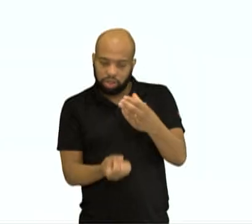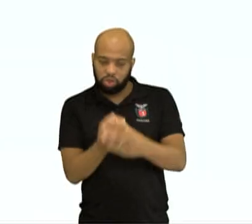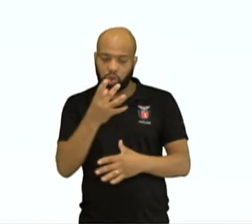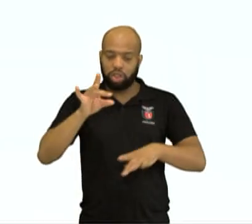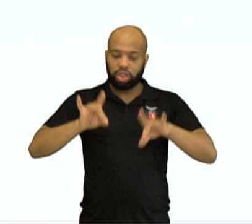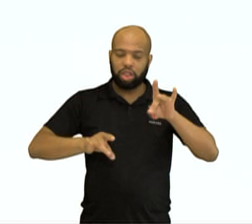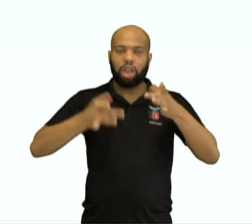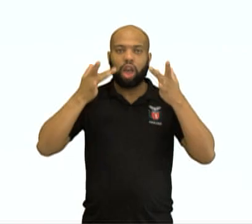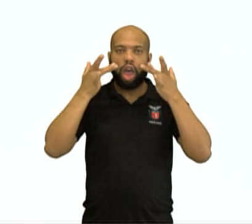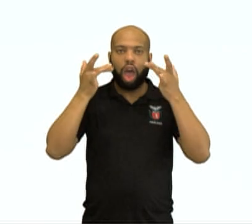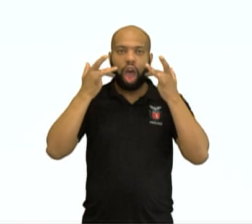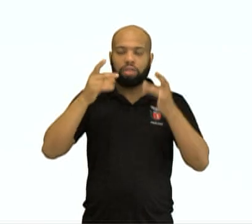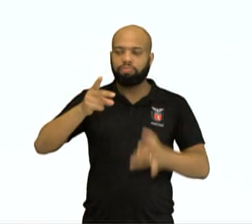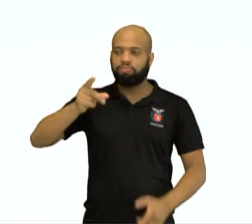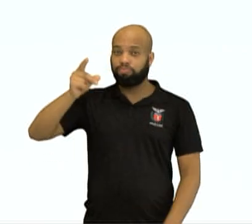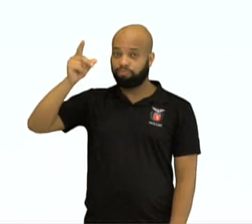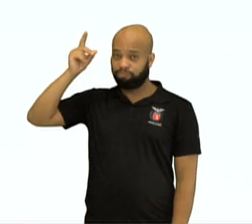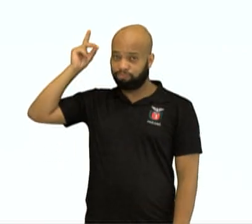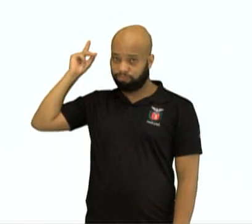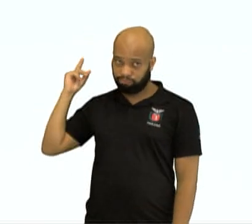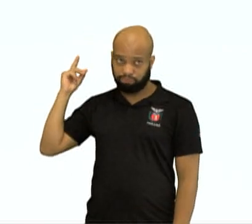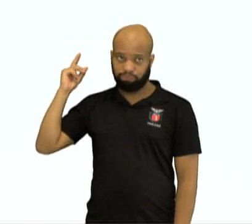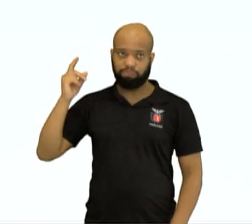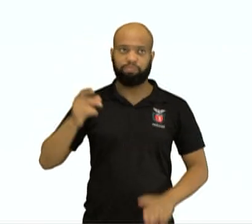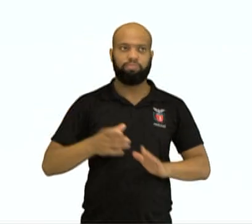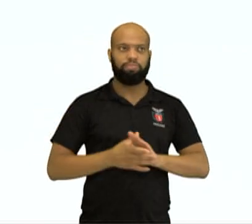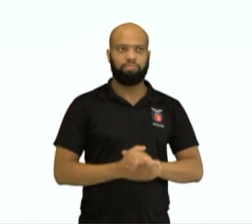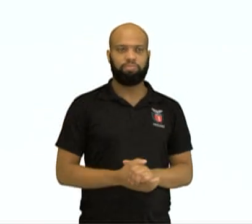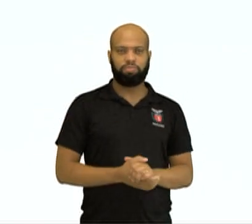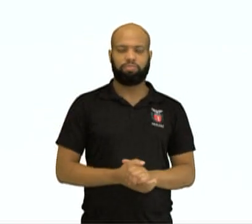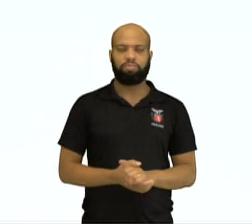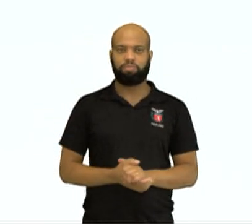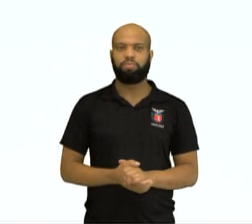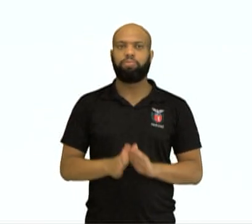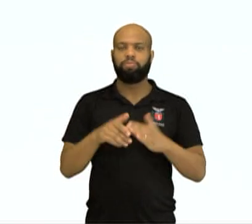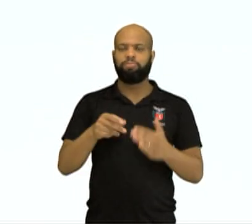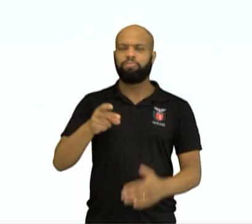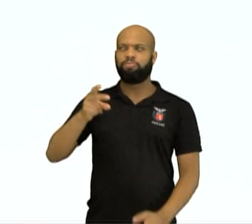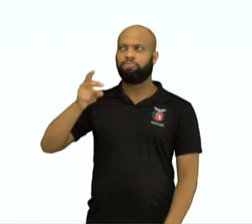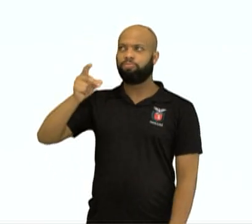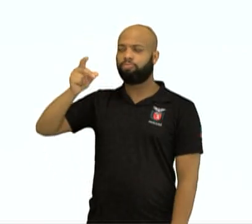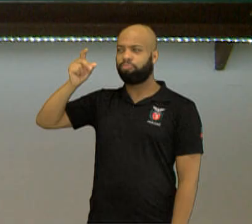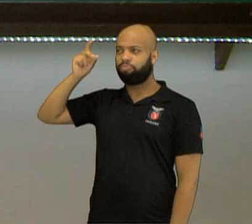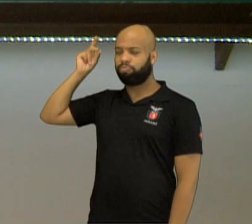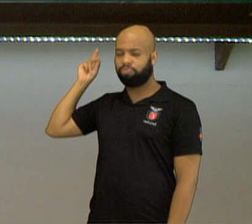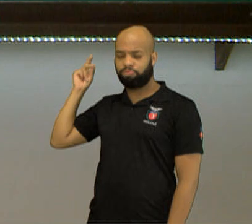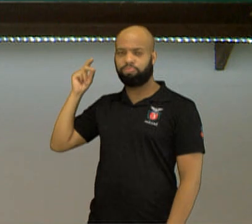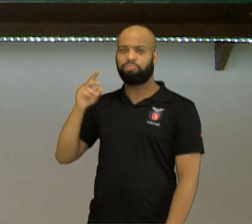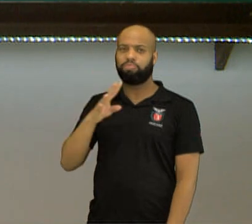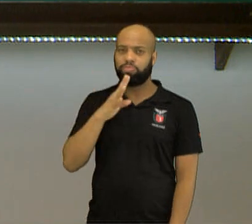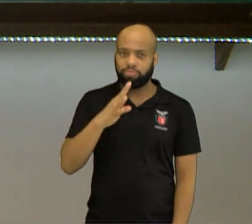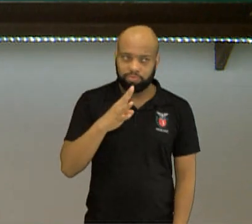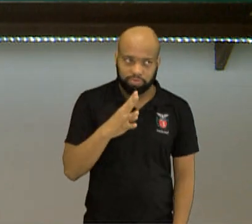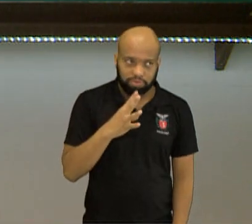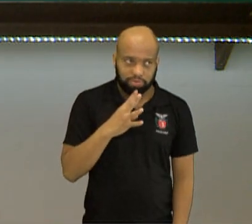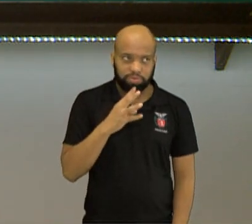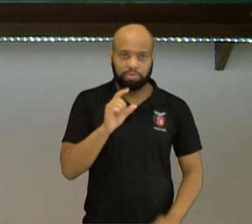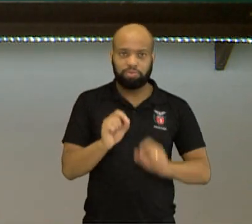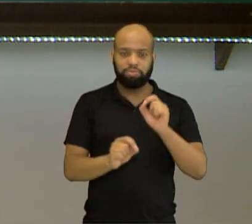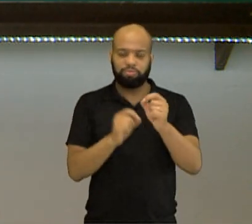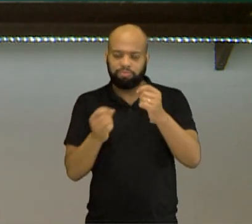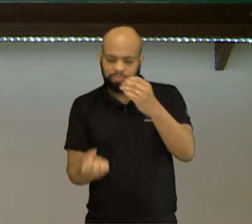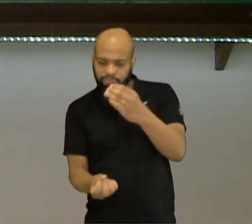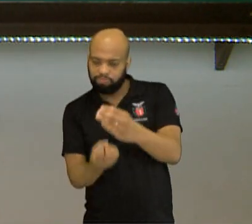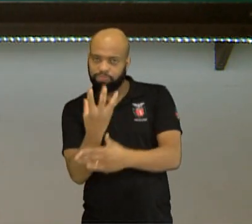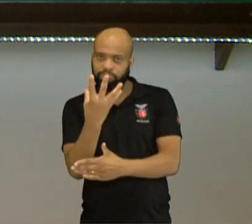na antiguidade clássica. Então, antiguidade clássica quer dizer, nós vamos conhecer a origem